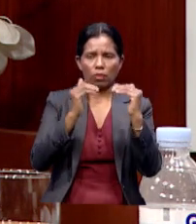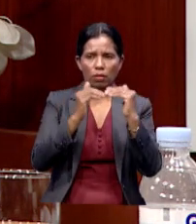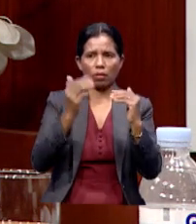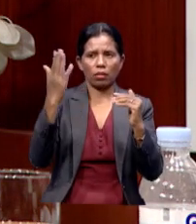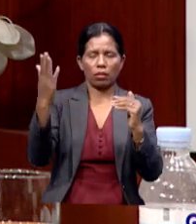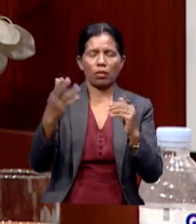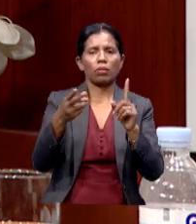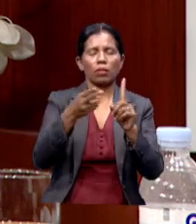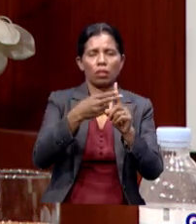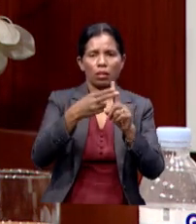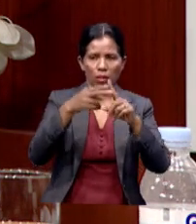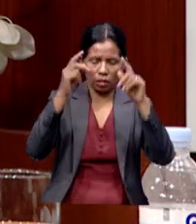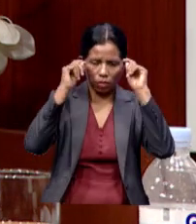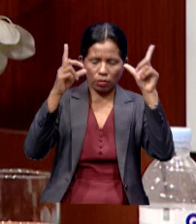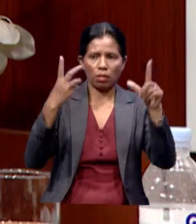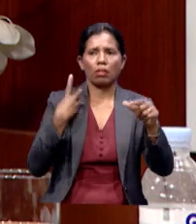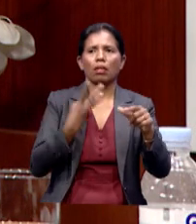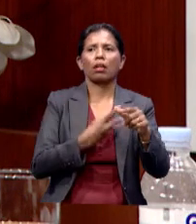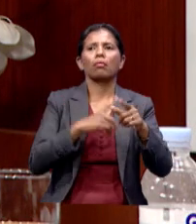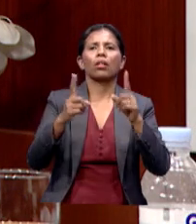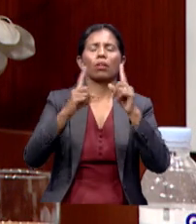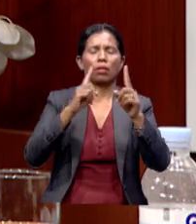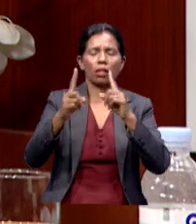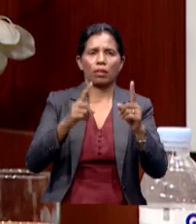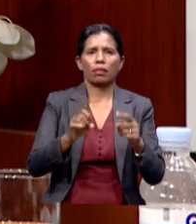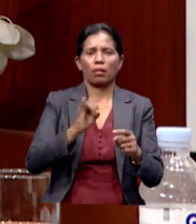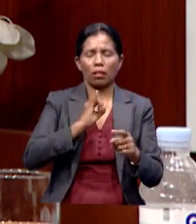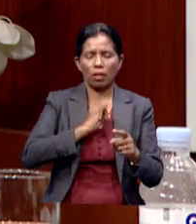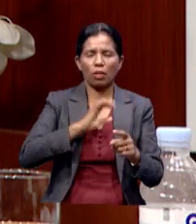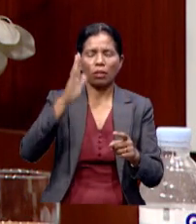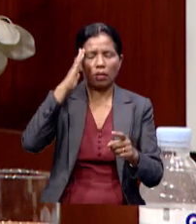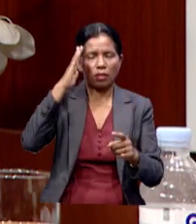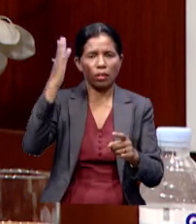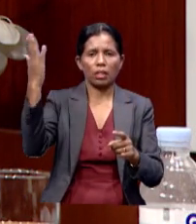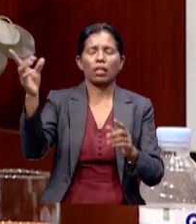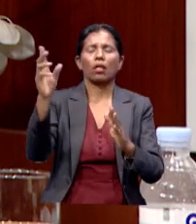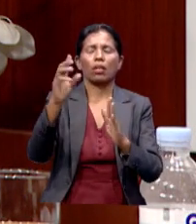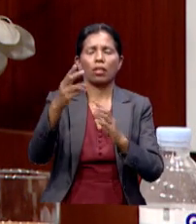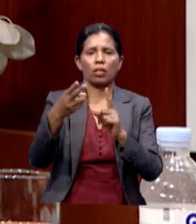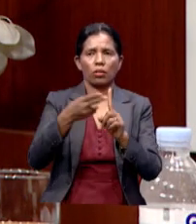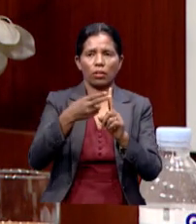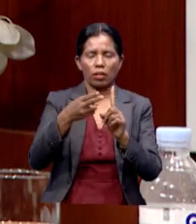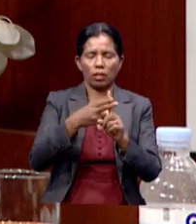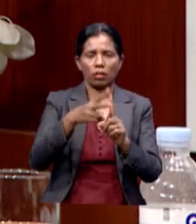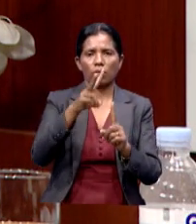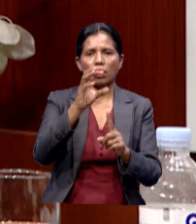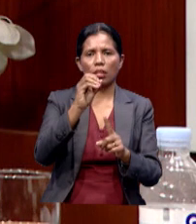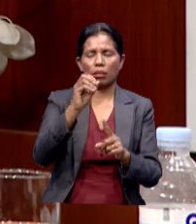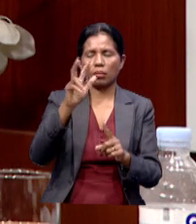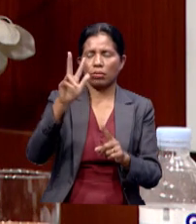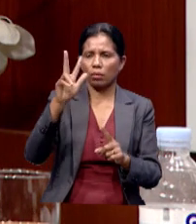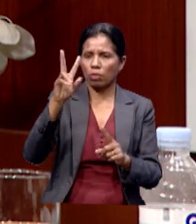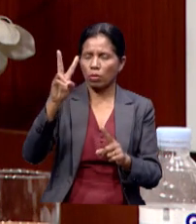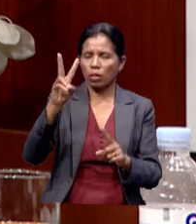Hotel Timor, na Meculia da Barak. Ida, eu lembro, e o Hotel Timor, se calhar 2002, que 2003.